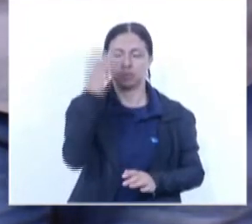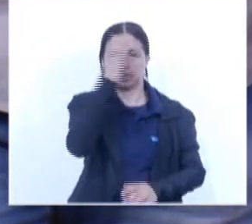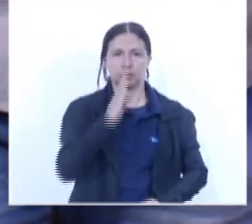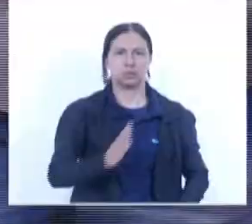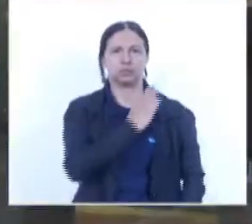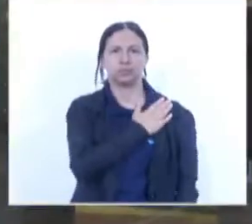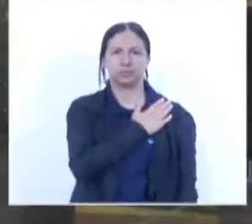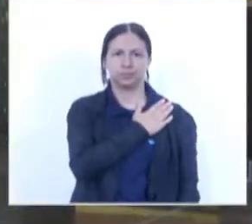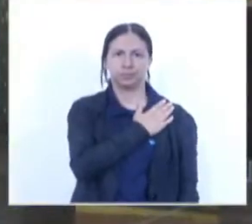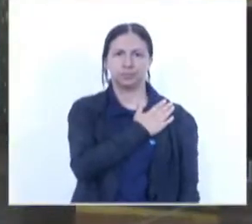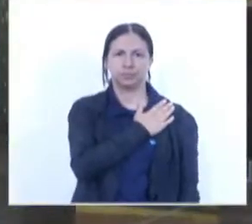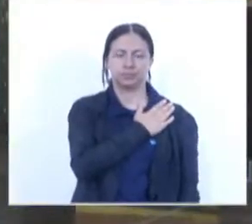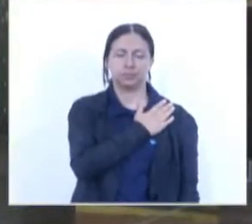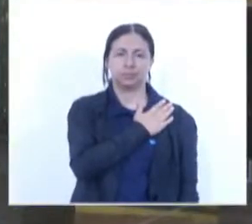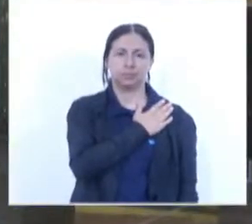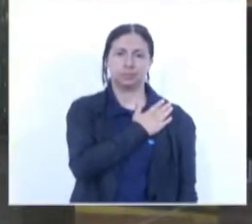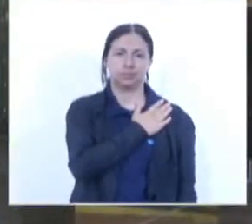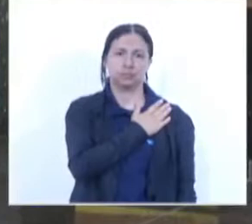respeito